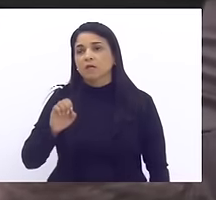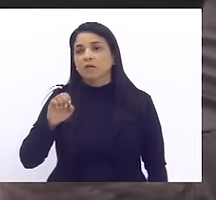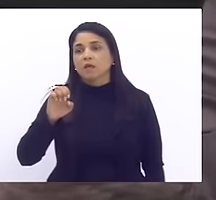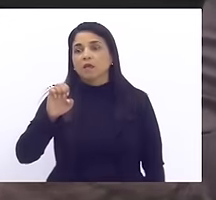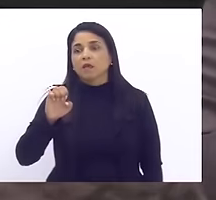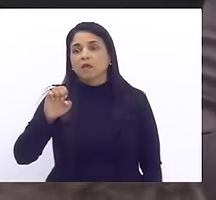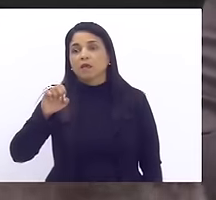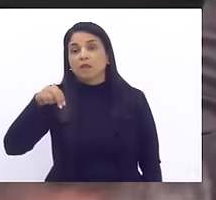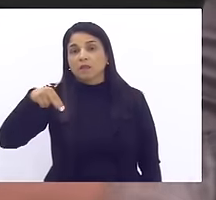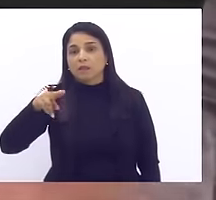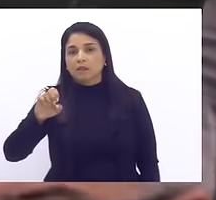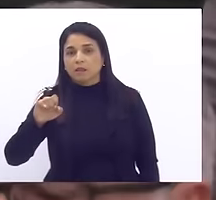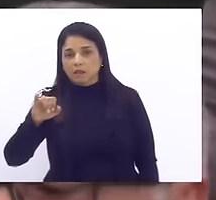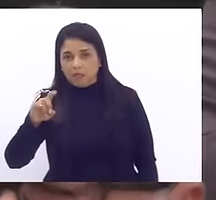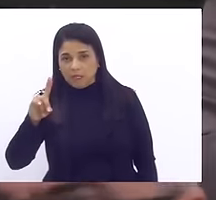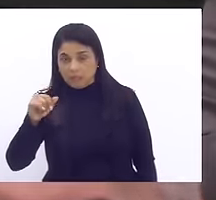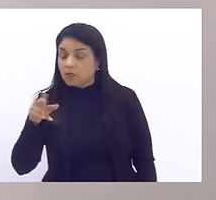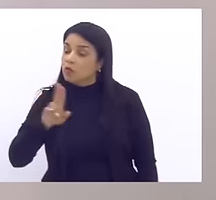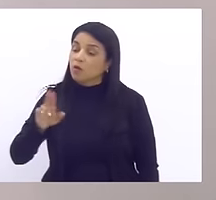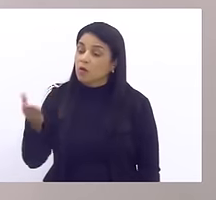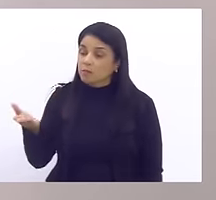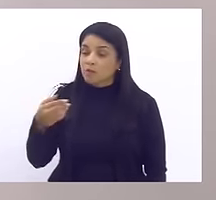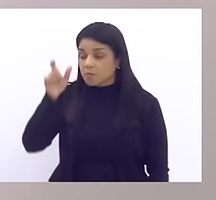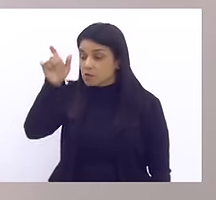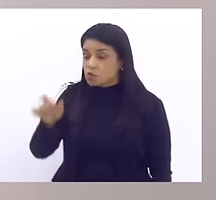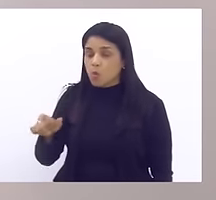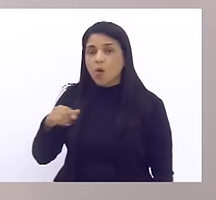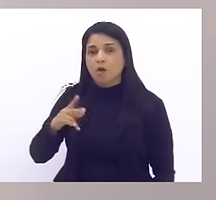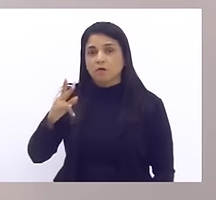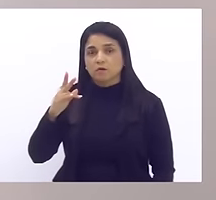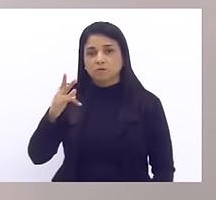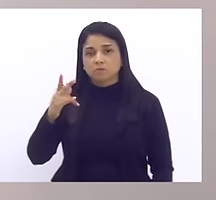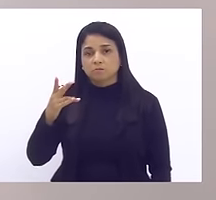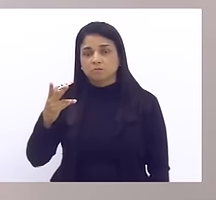discutindo com a senhora é Leda ou dialogando com a senhora Enem da pessoa física